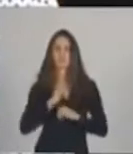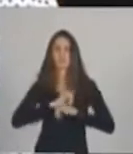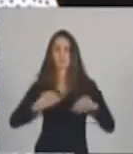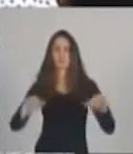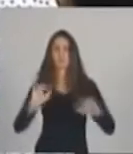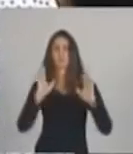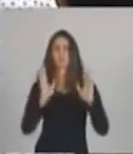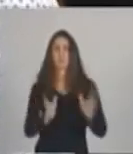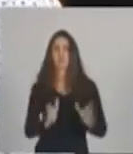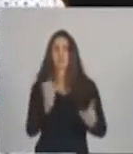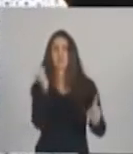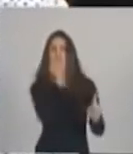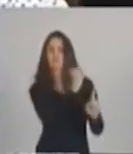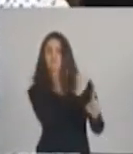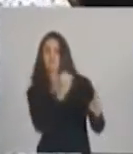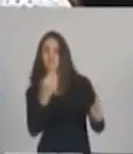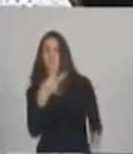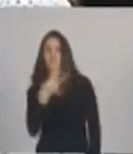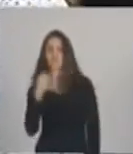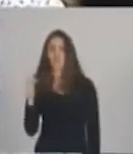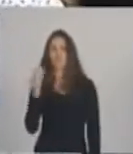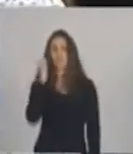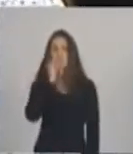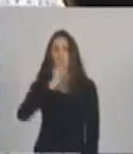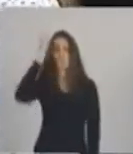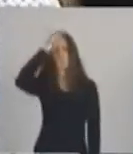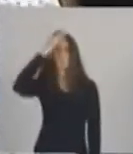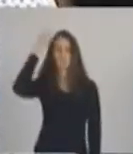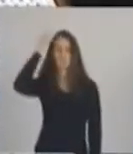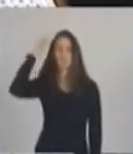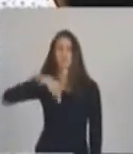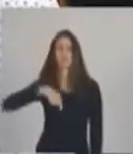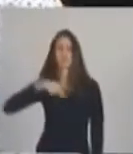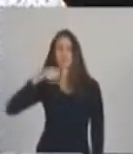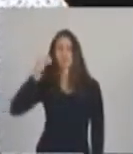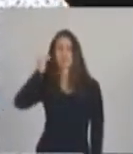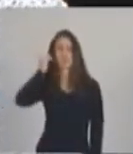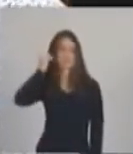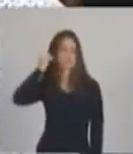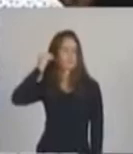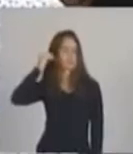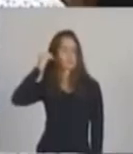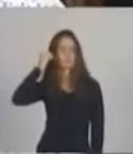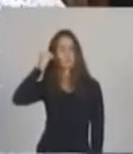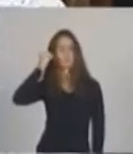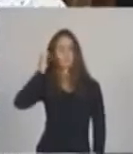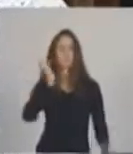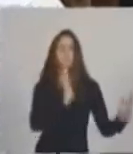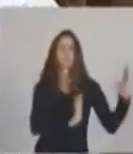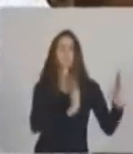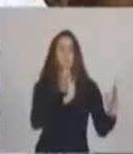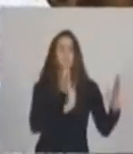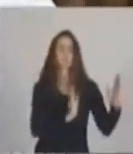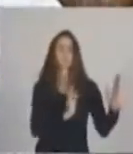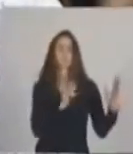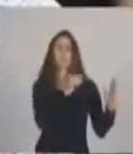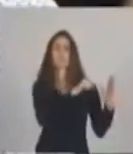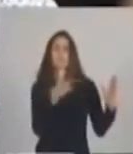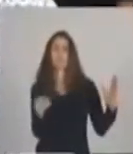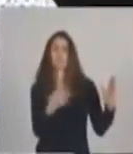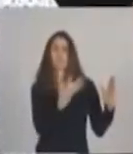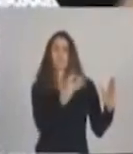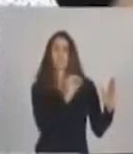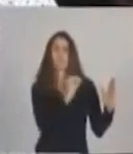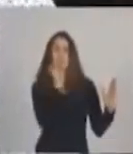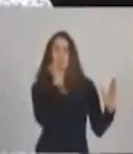foram assassinadas 37 mulheres no Espírito Santo. No mesmo período em que foi registrado 40 mulheres,